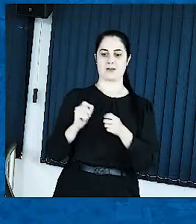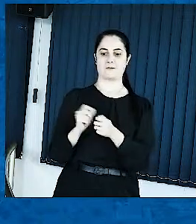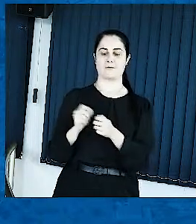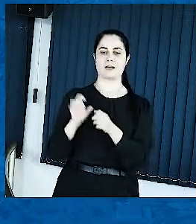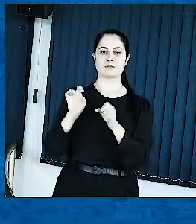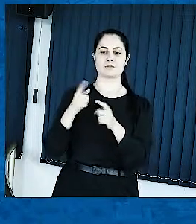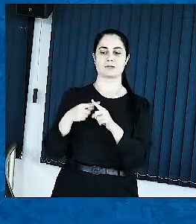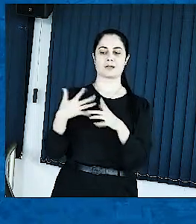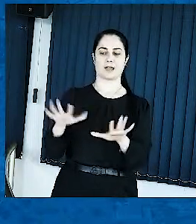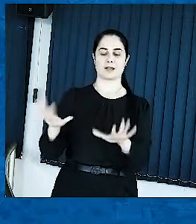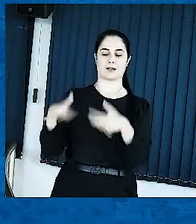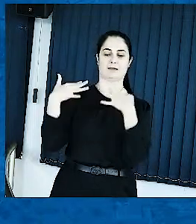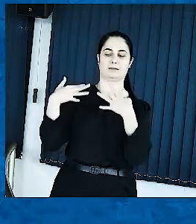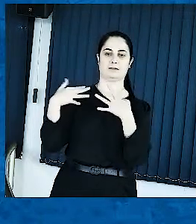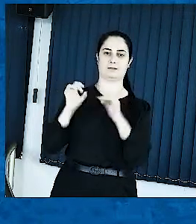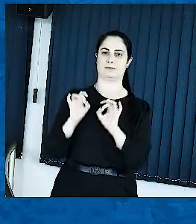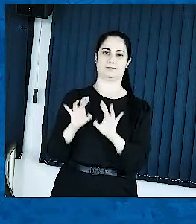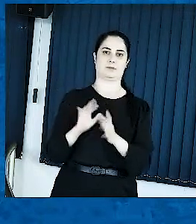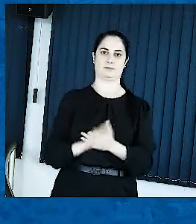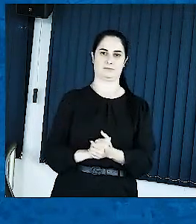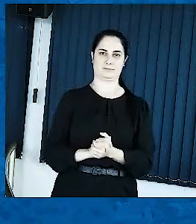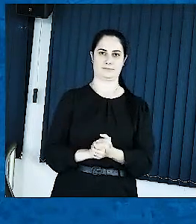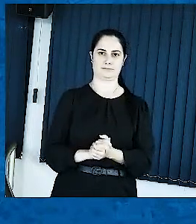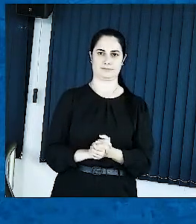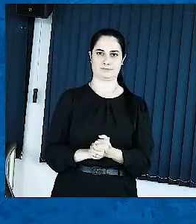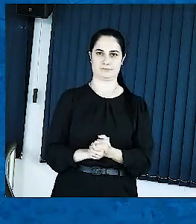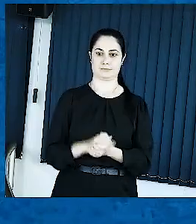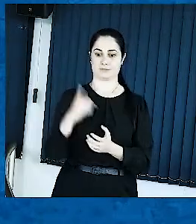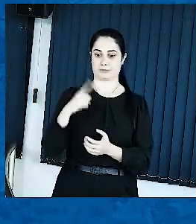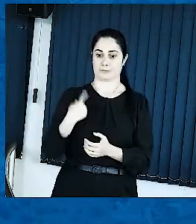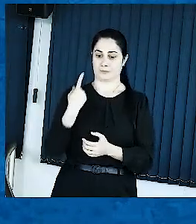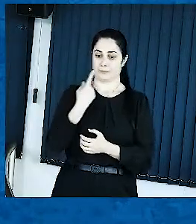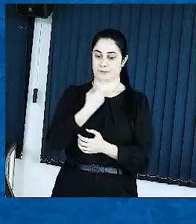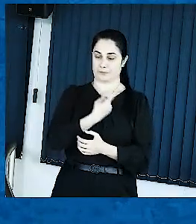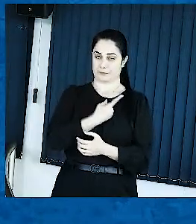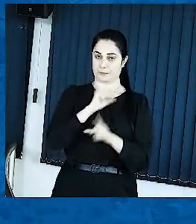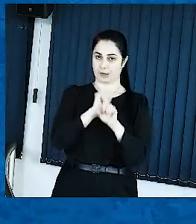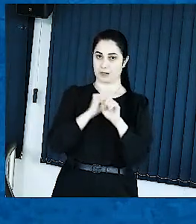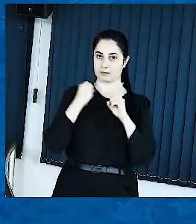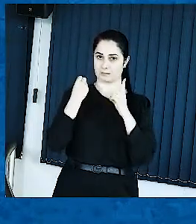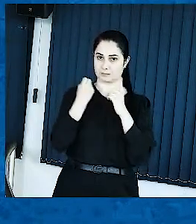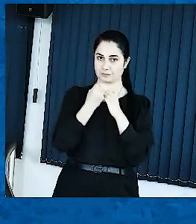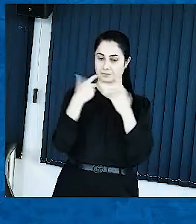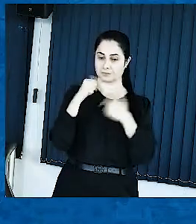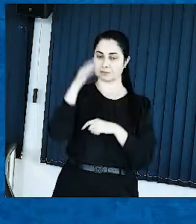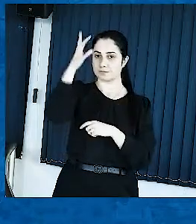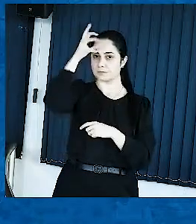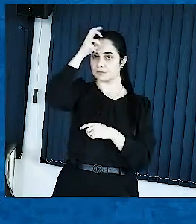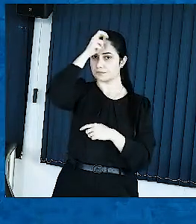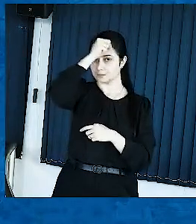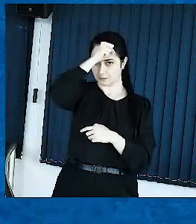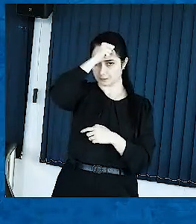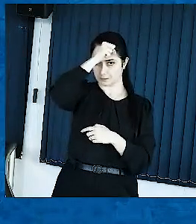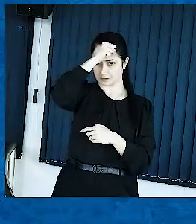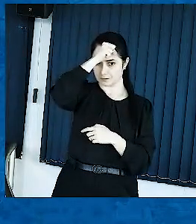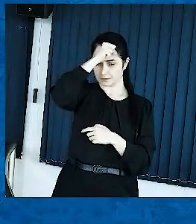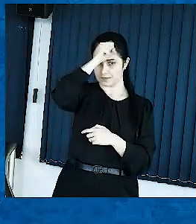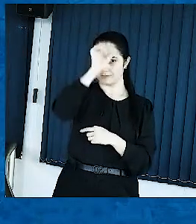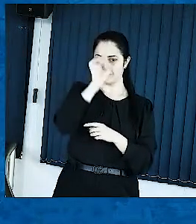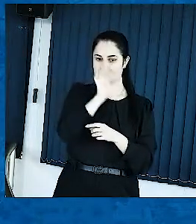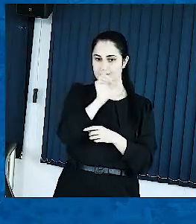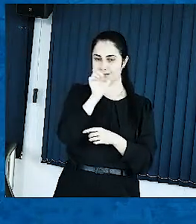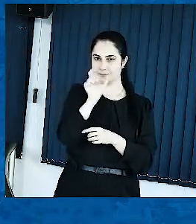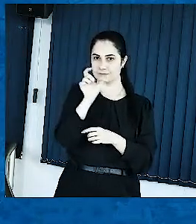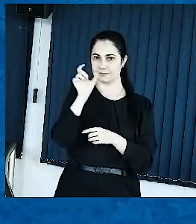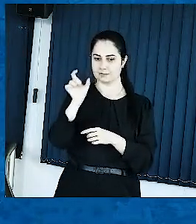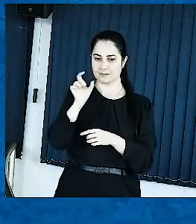propósito para chamar atenção. Nós, como sociedade, temos que entender que cada palavra dessa